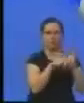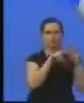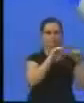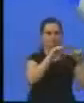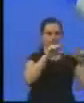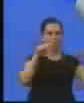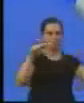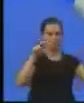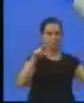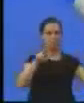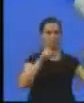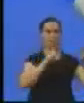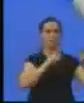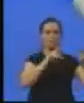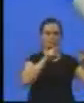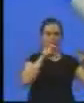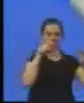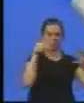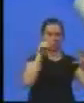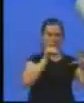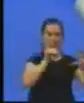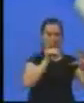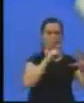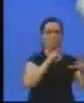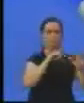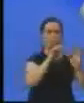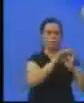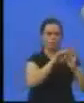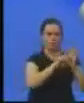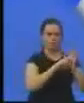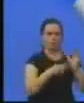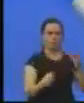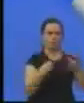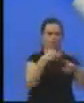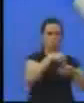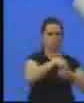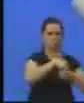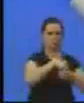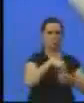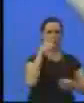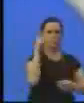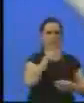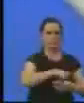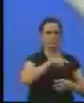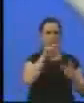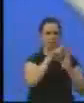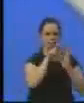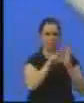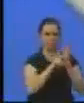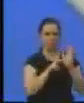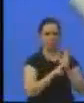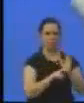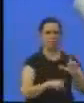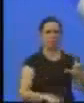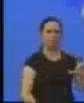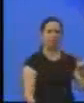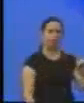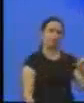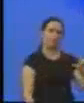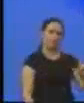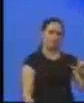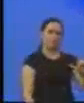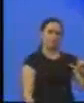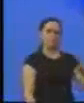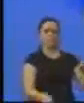que contém a x, que é a regra da função composta. Mais uma regra. Essa é para o logaritmo.